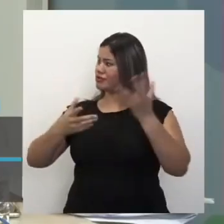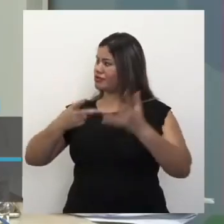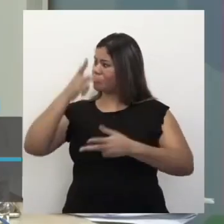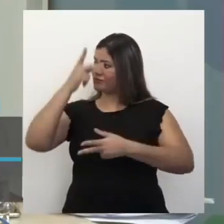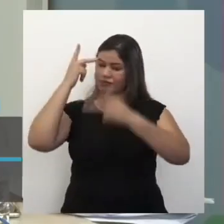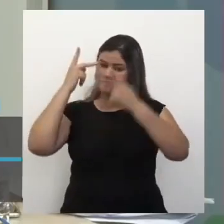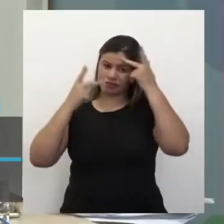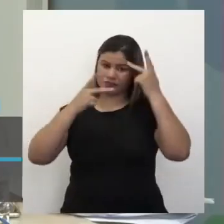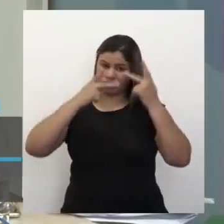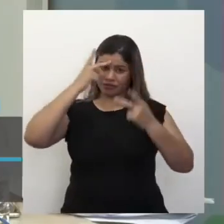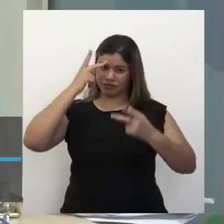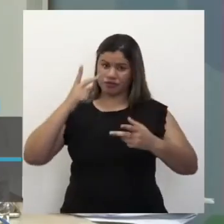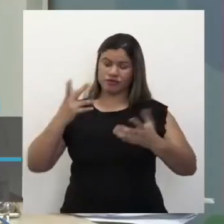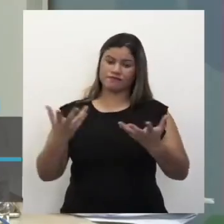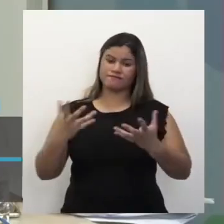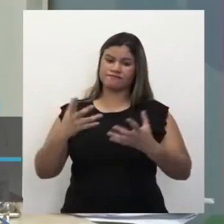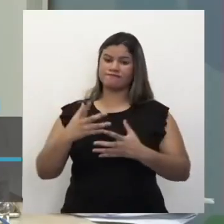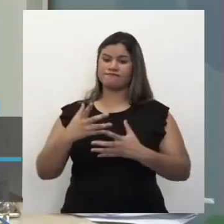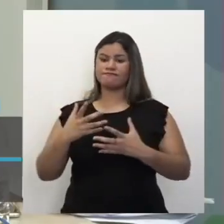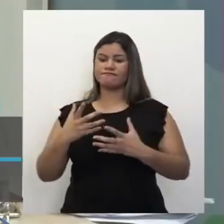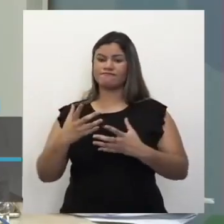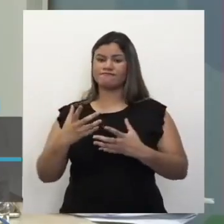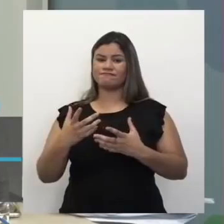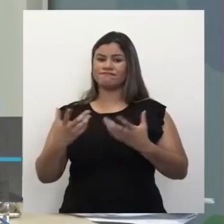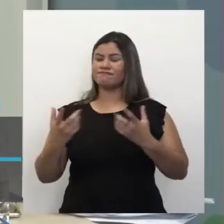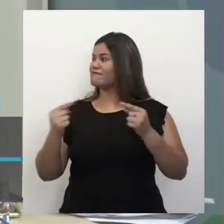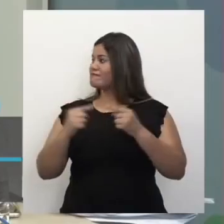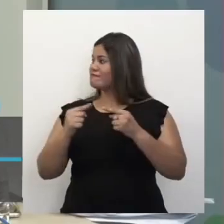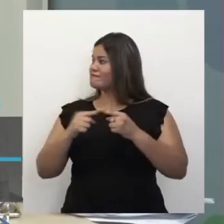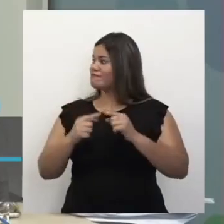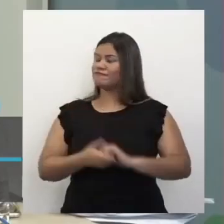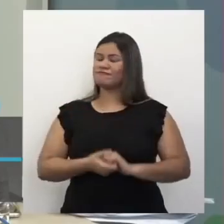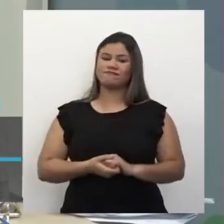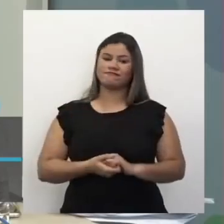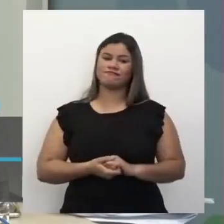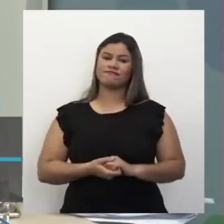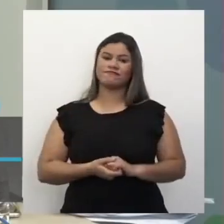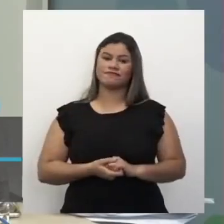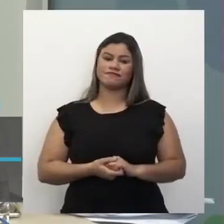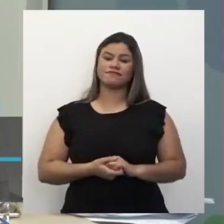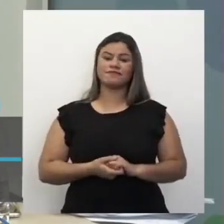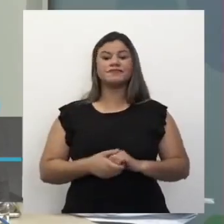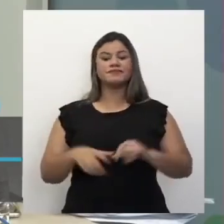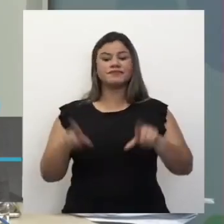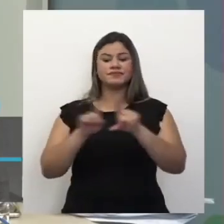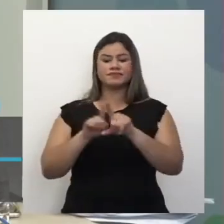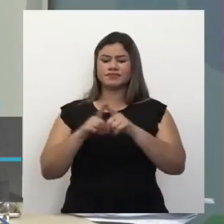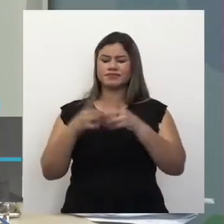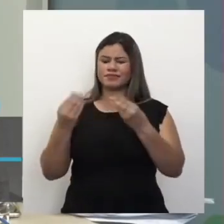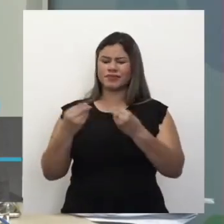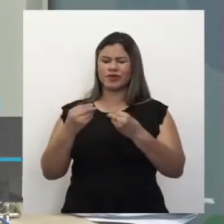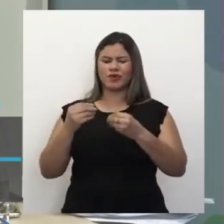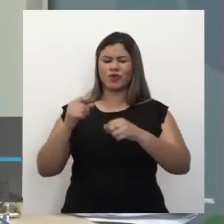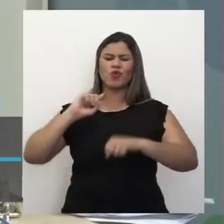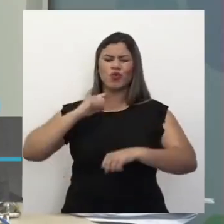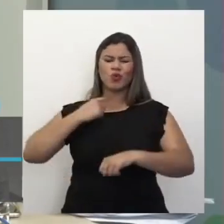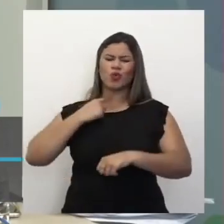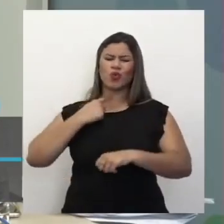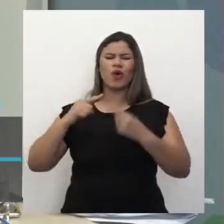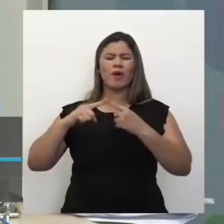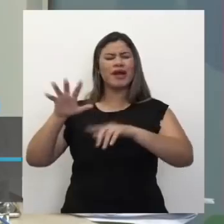entes queridos, enfim. As contaminações aparecem muito aqui, viu, Ed? No sentido